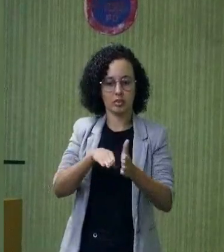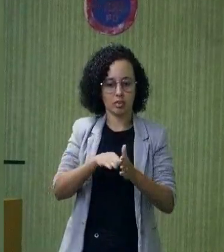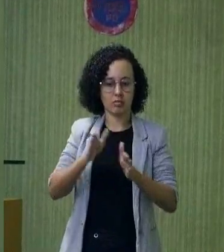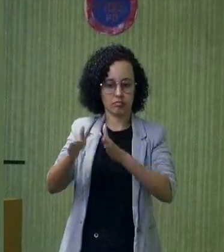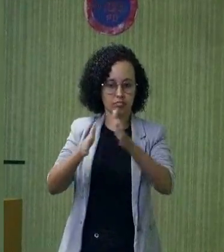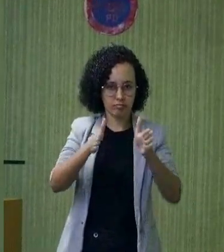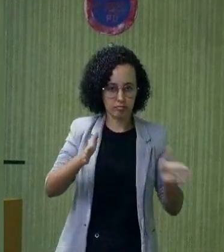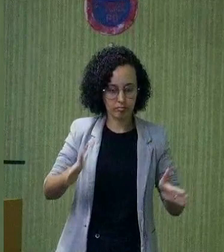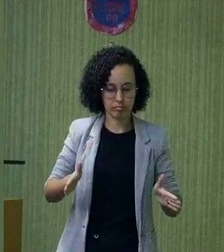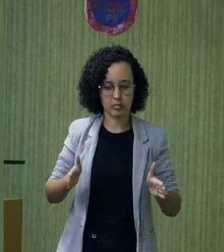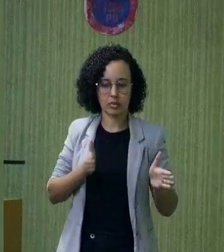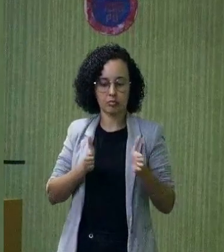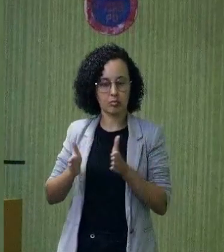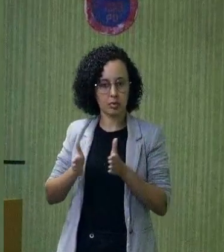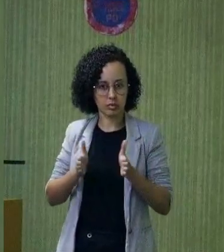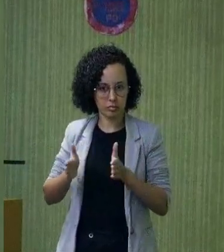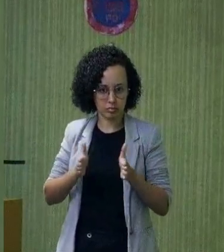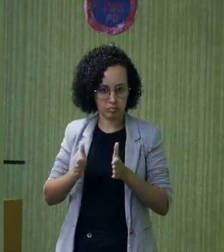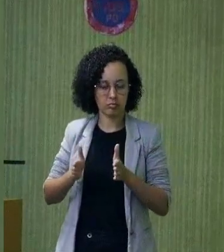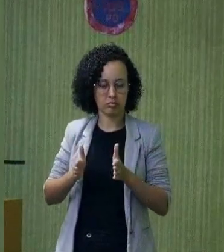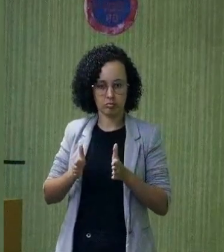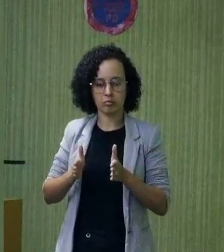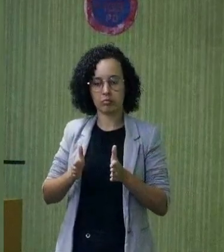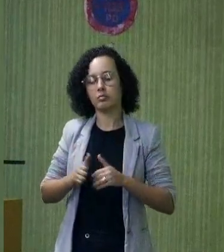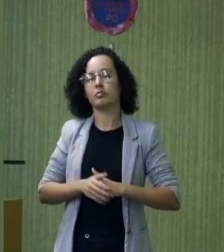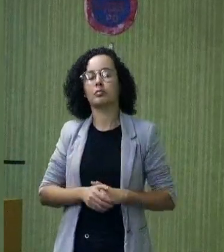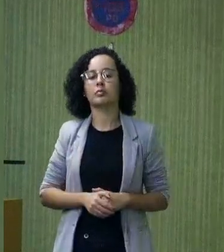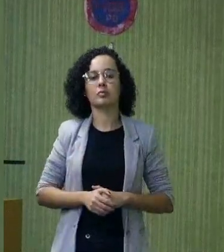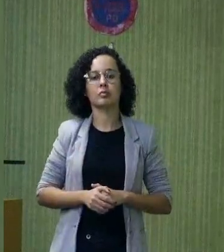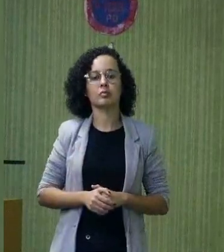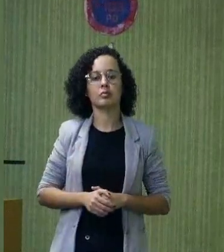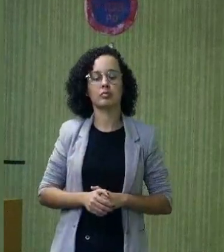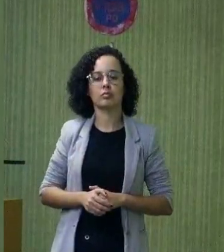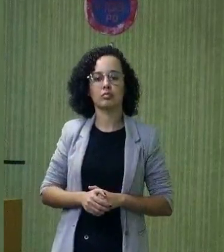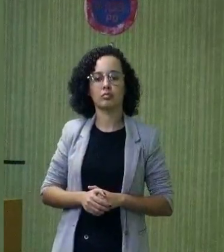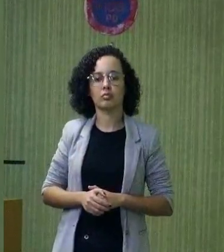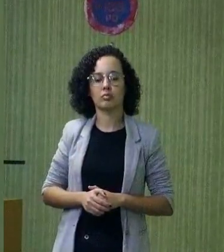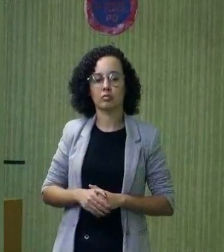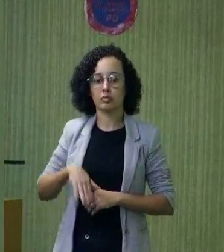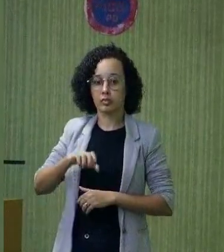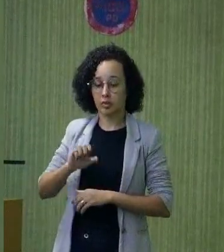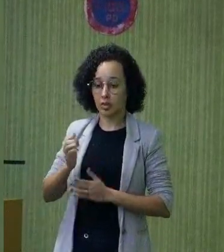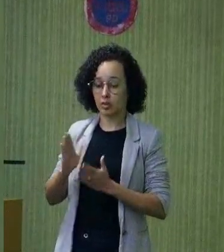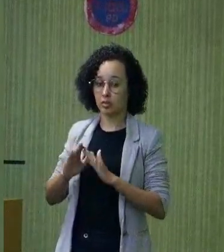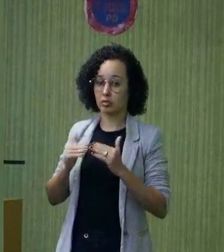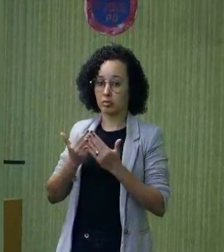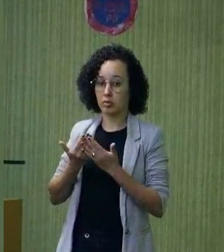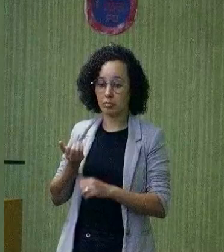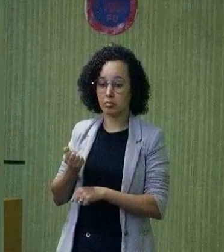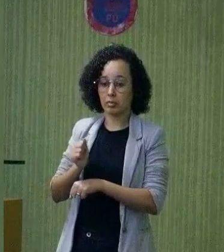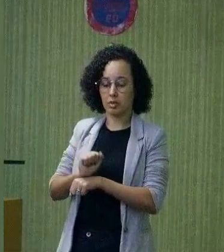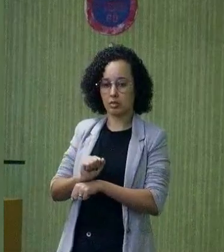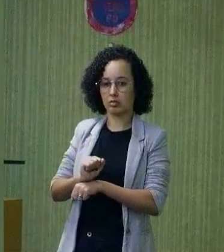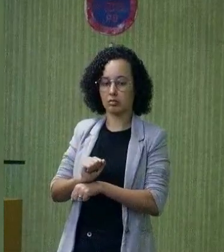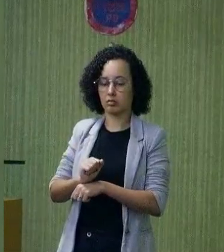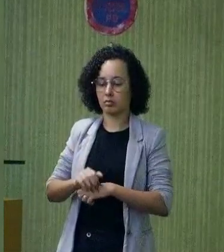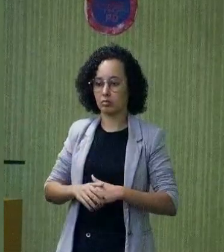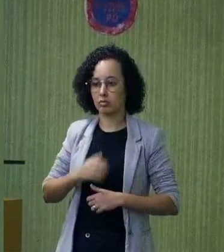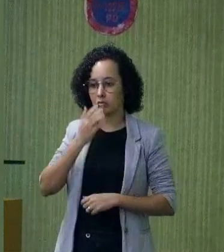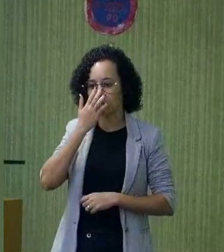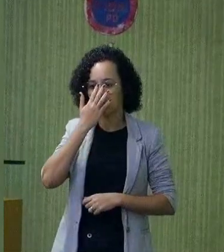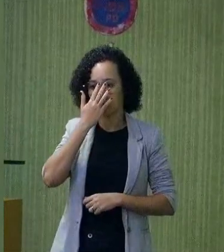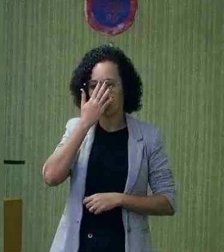dentro daquele período que é o período que seria deveria ser atendido se a escola parar pode